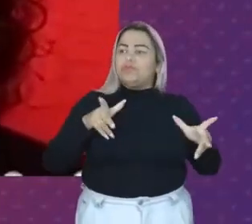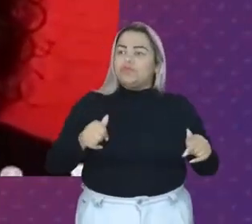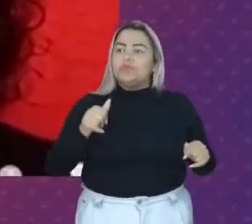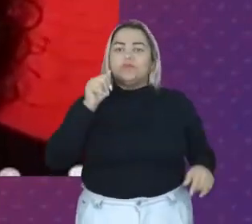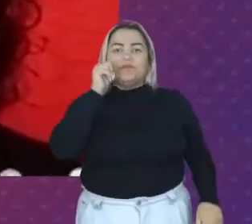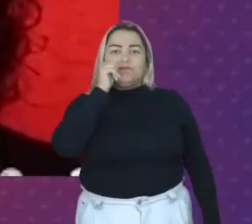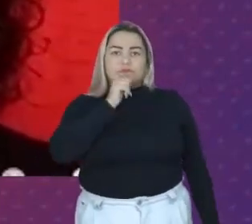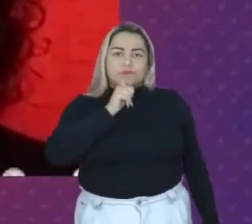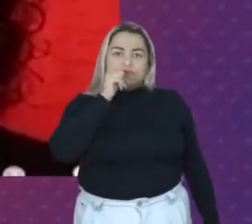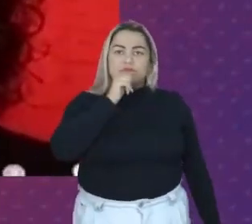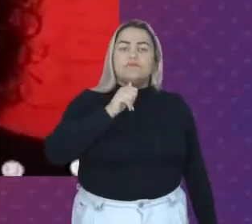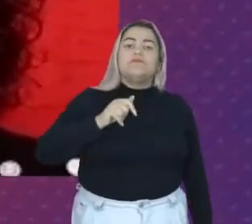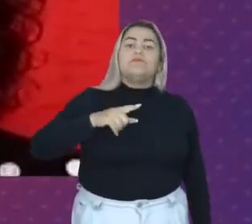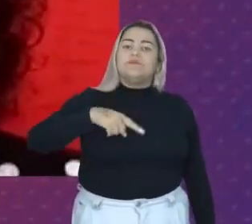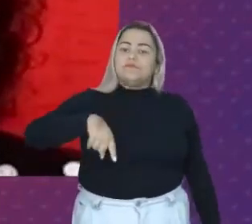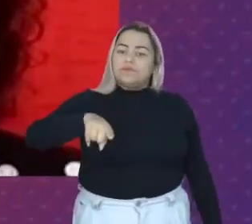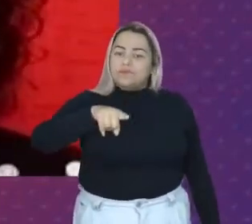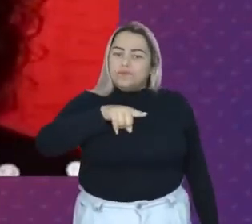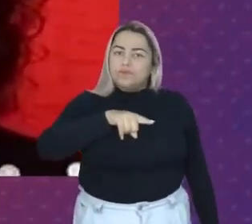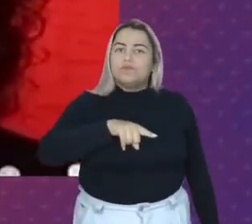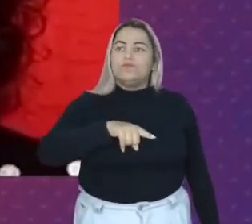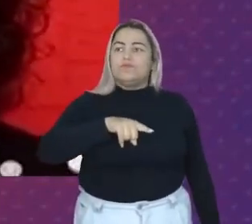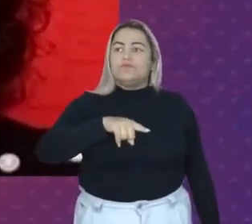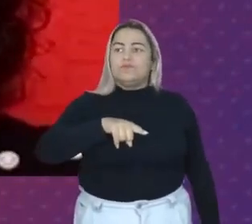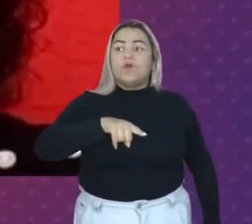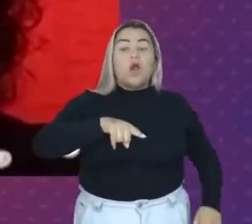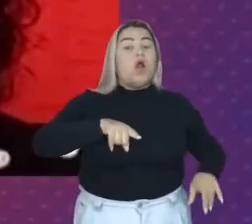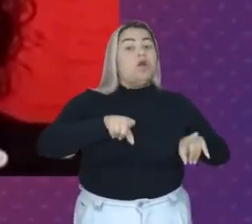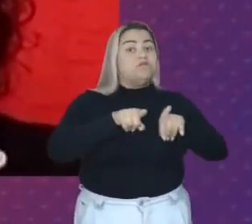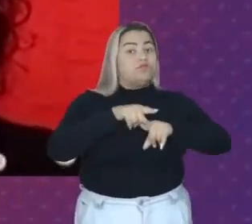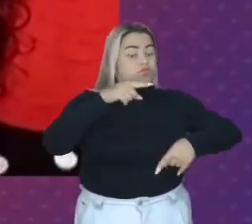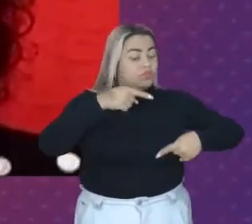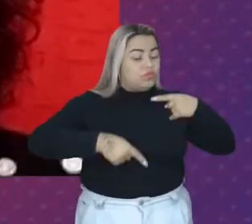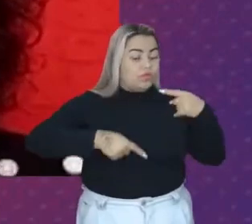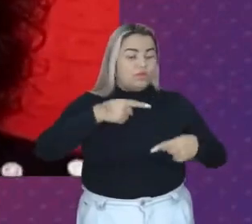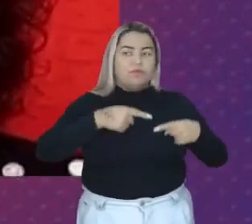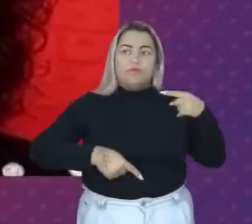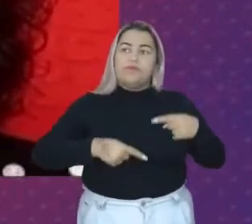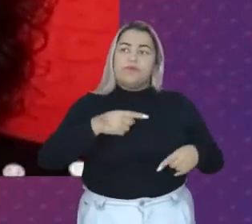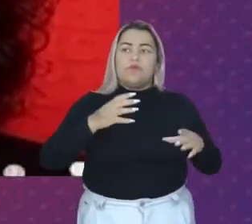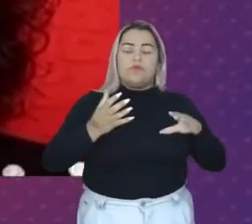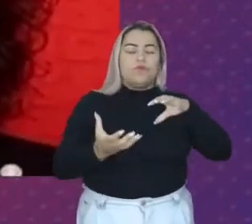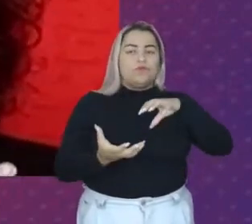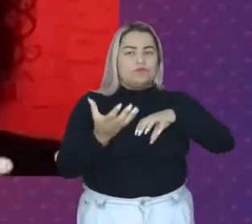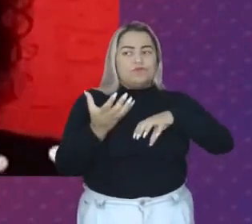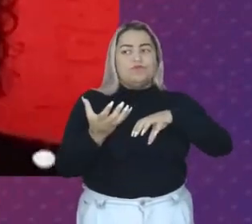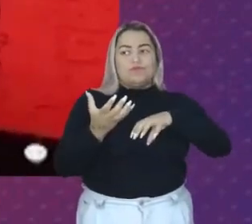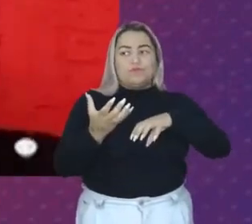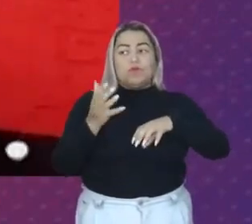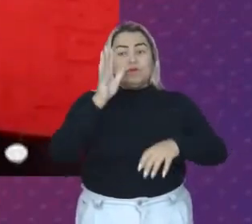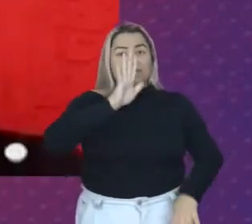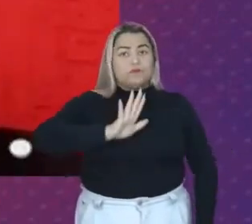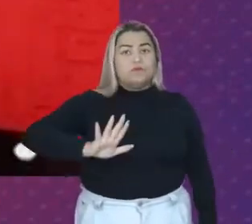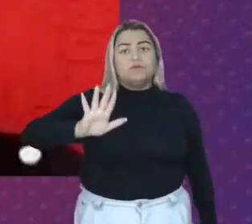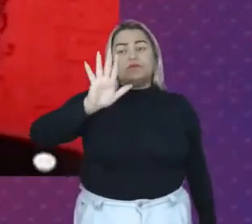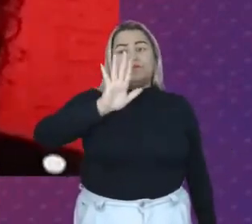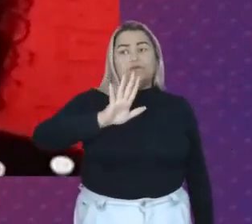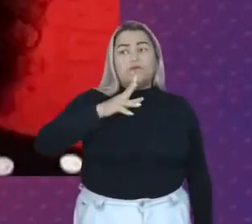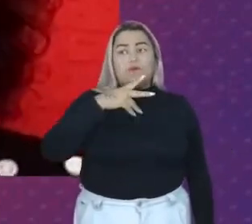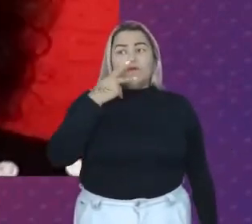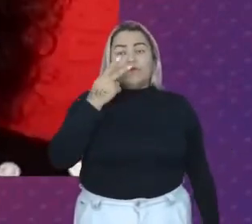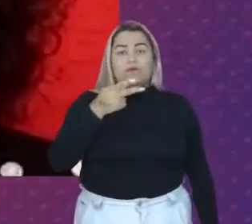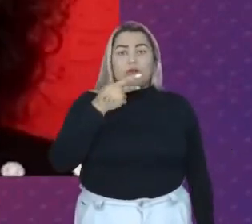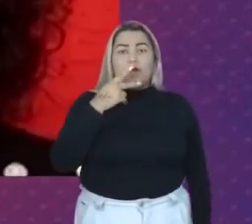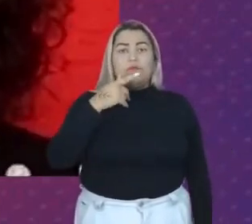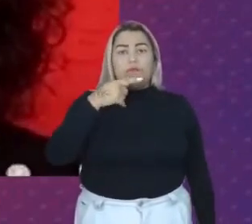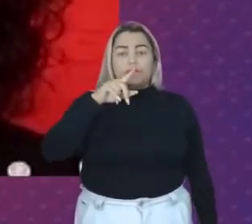mulheres, todas nós, acompanhemos esse debate quando ele chegar no Congresso Nacional, né? Na segunda parte, eu vou falar sobre